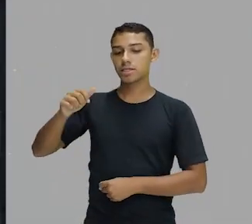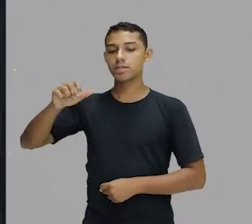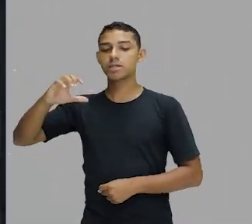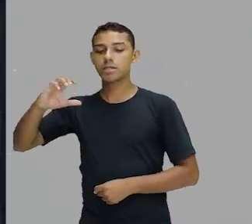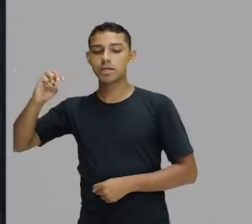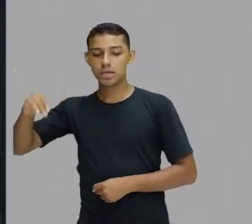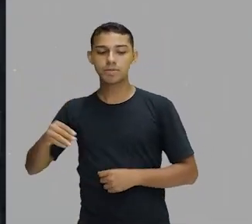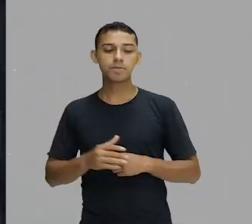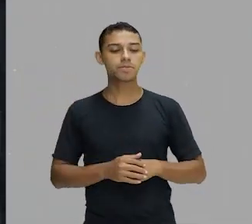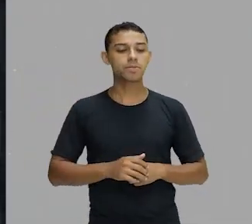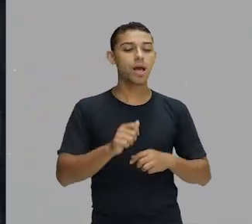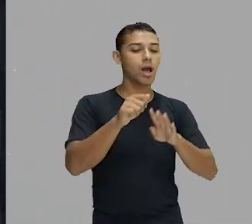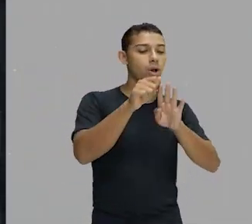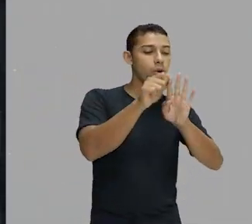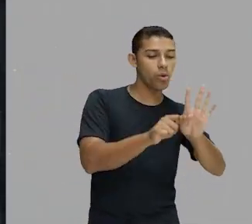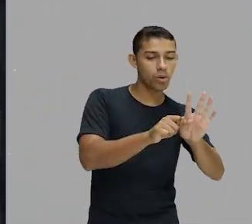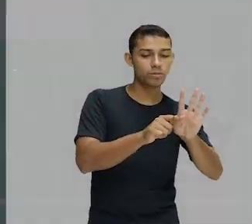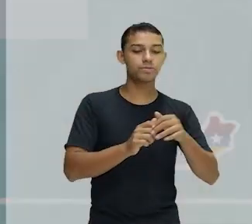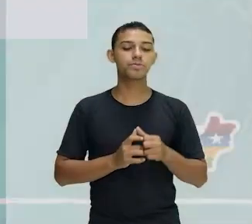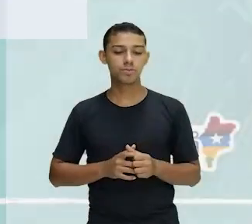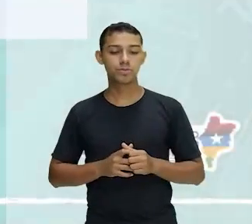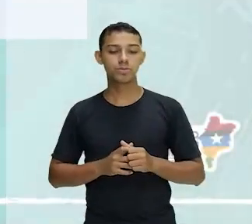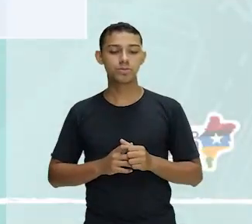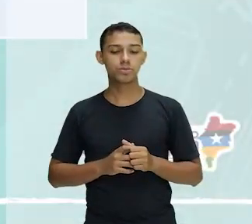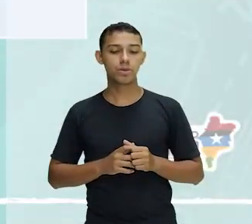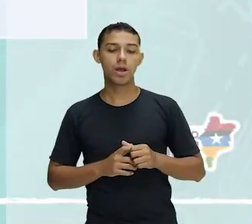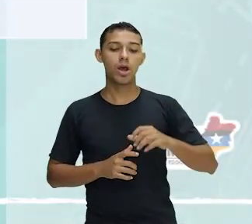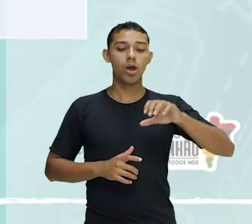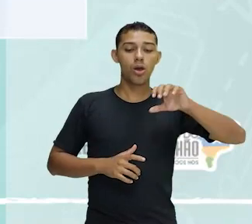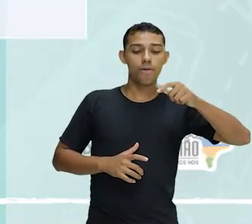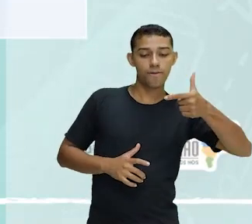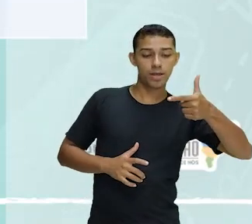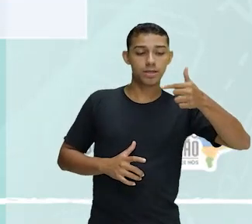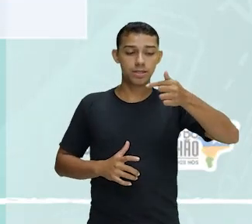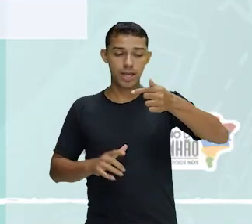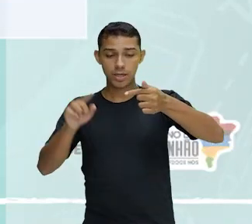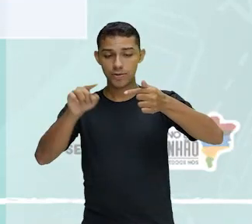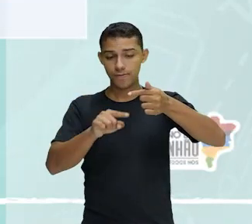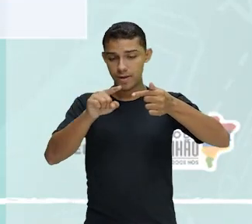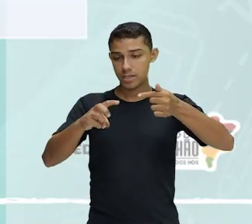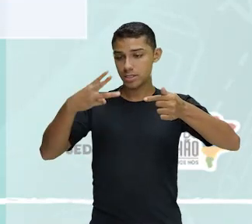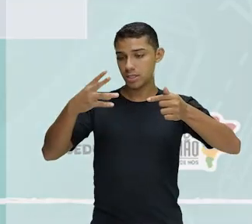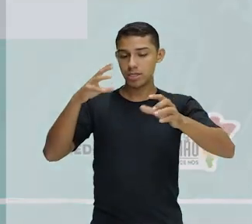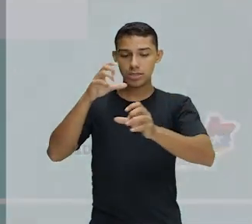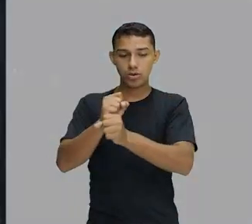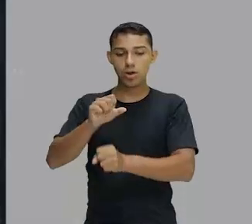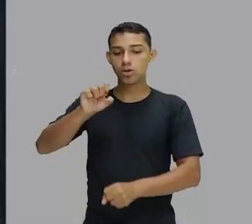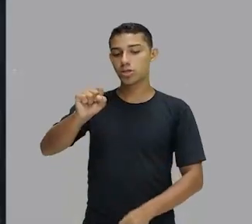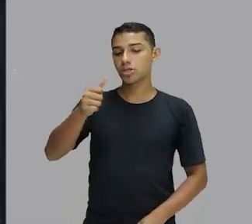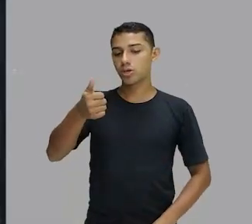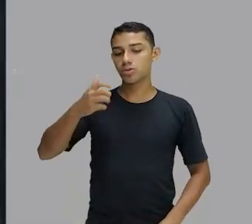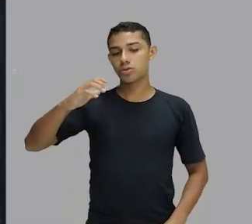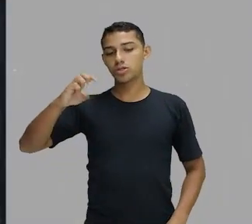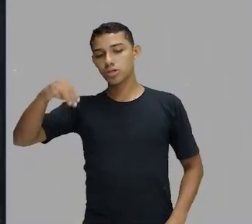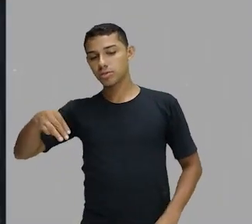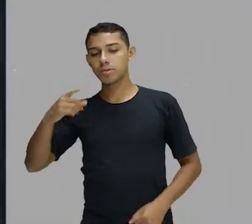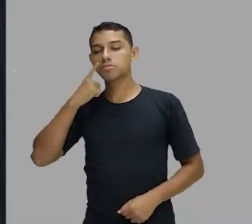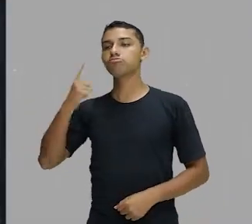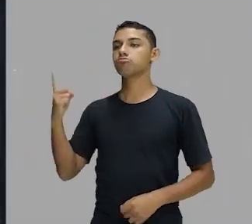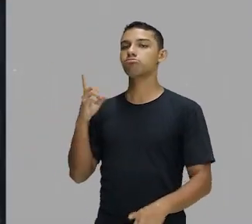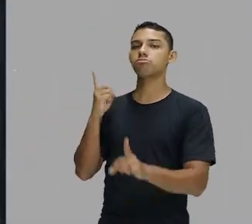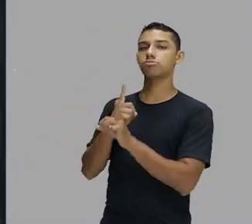4 meses, 27 vezes 3, 81 centímetros. Já encontramos aqui a nossa